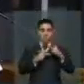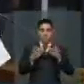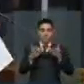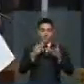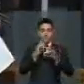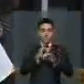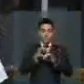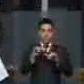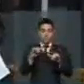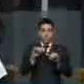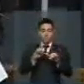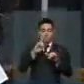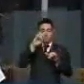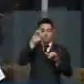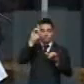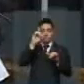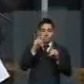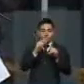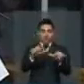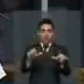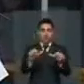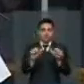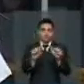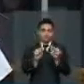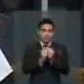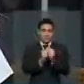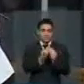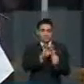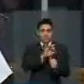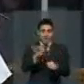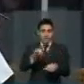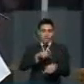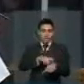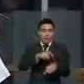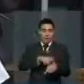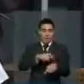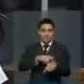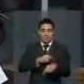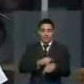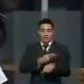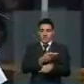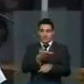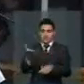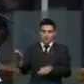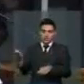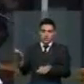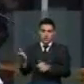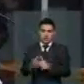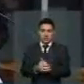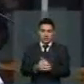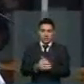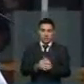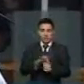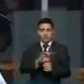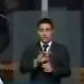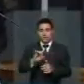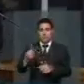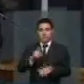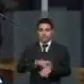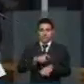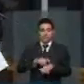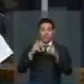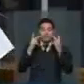que Deus esteja em cada momento da vida dos senhores e senhoras, em cada momento, para que os